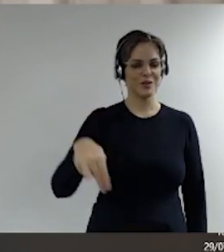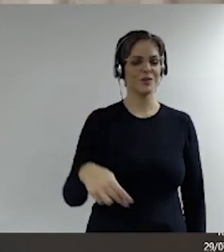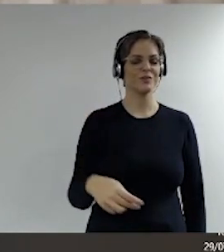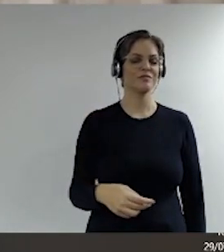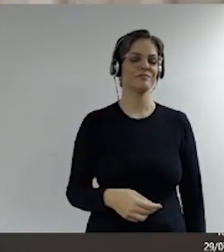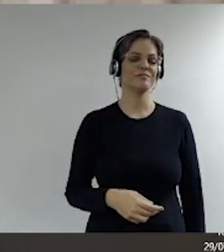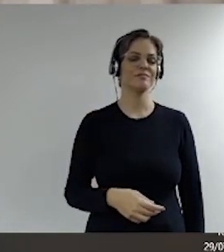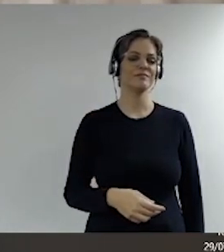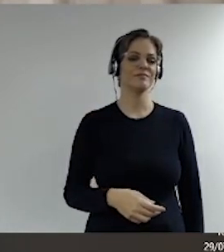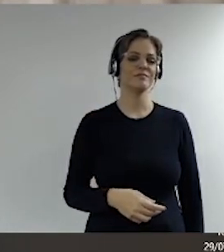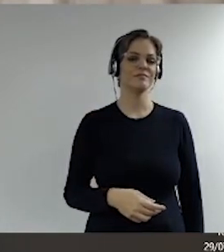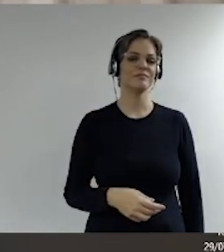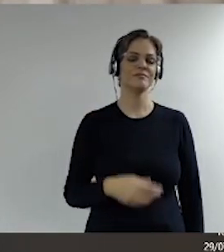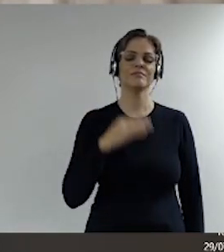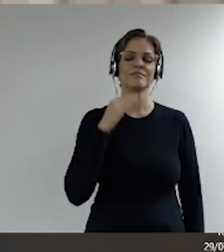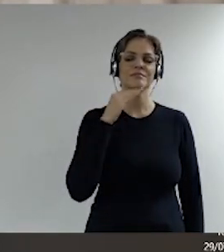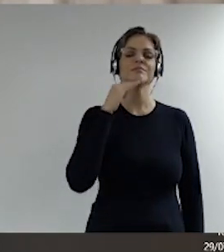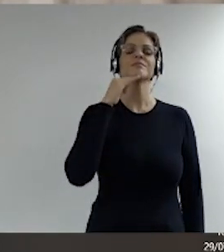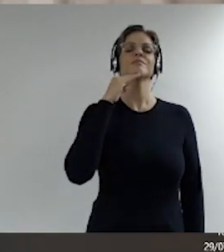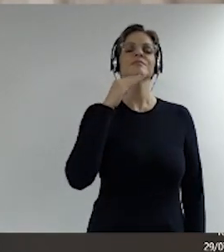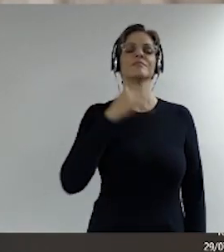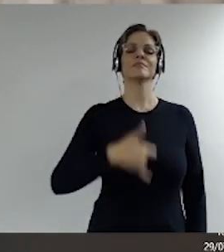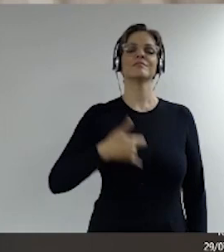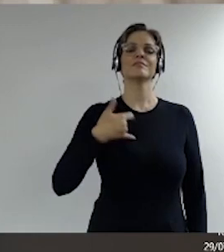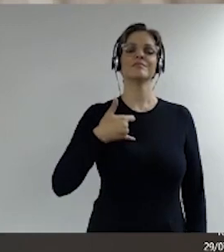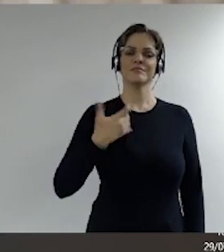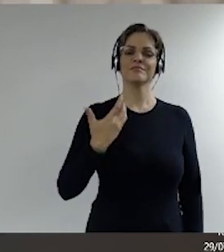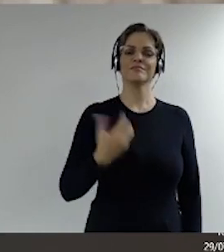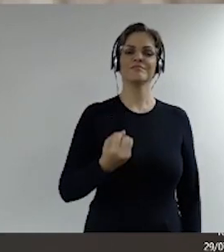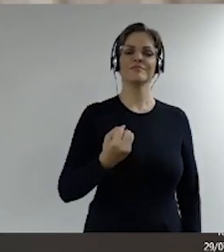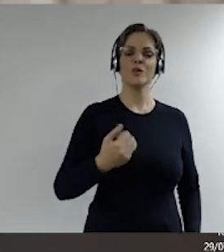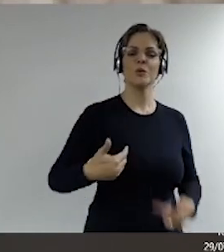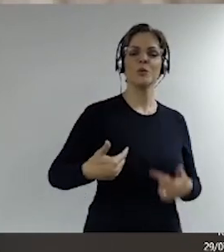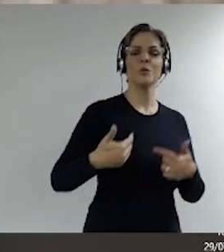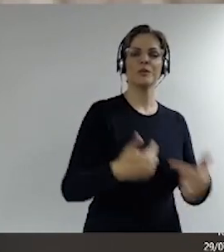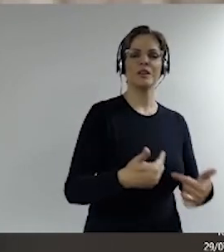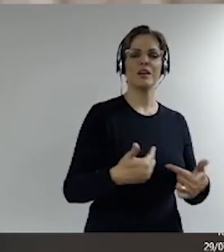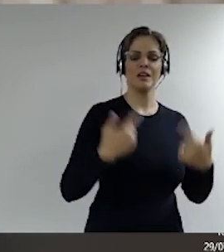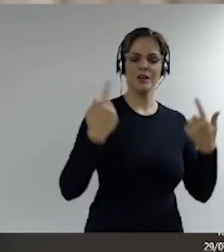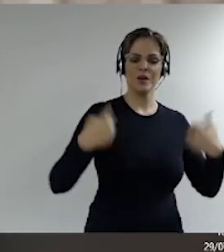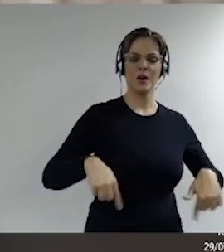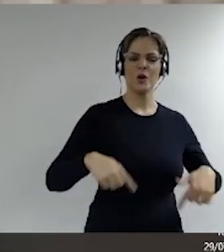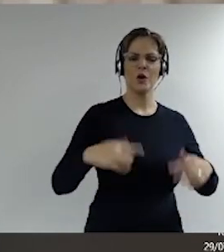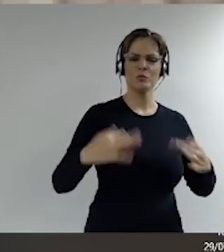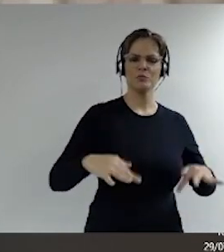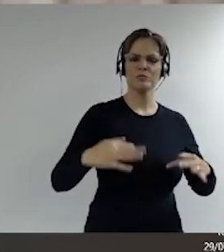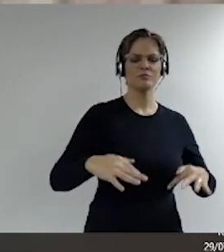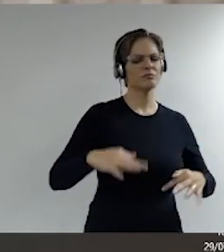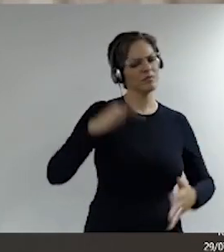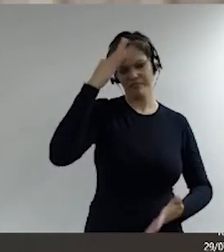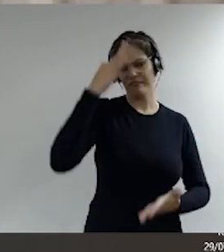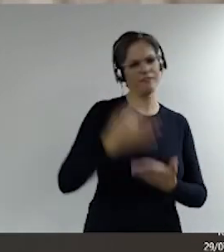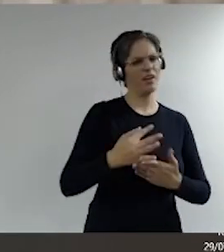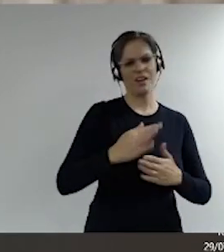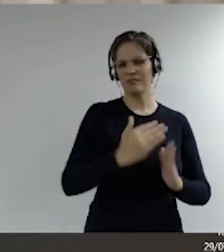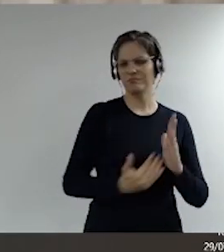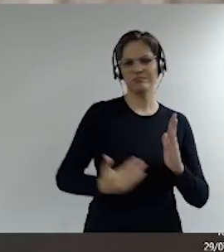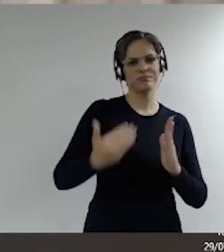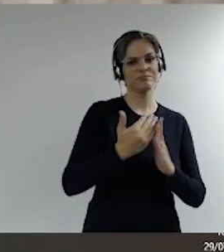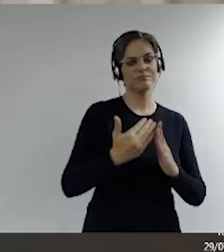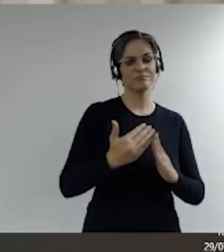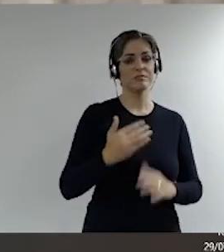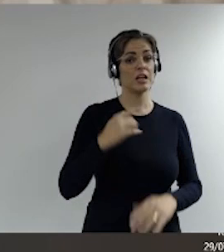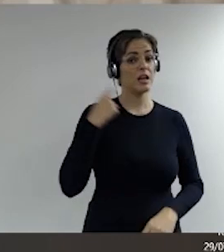e cabeça erguida, porque o caminho é de subida. Quando o corpo não aguenta, é a fé que sustenta. A advocacia unida,